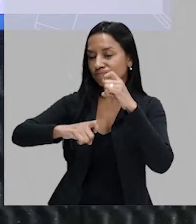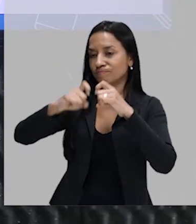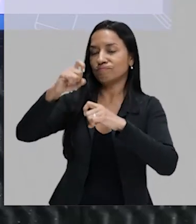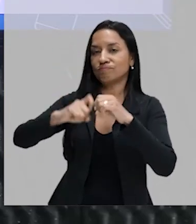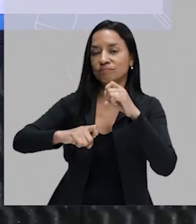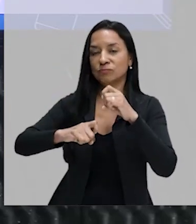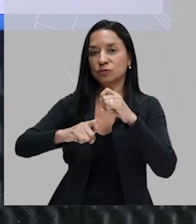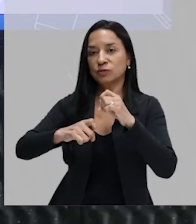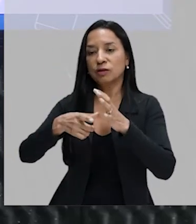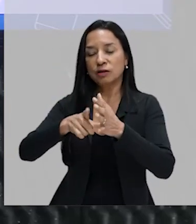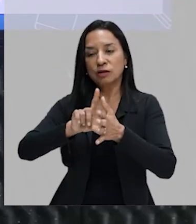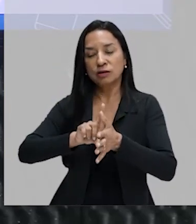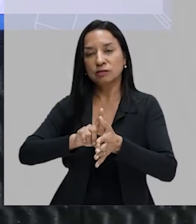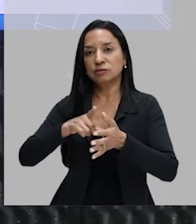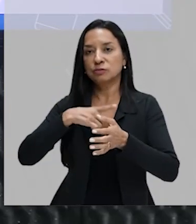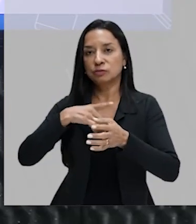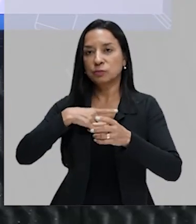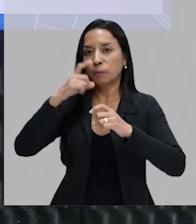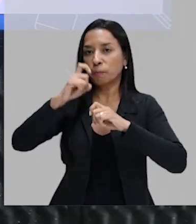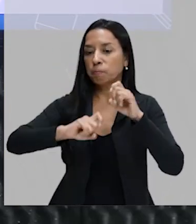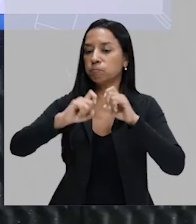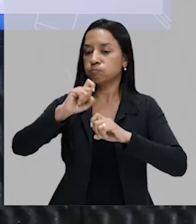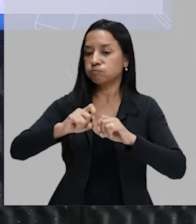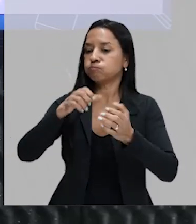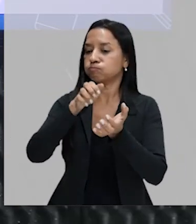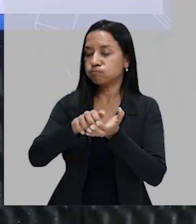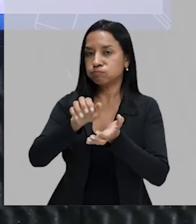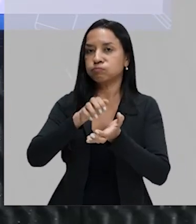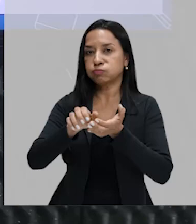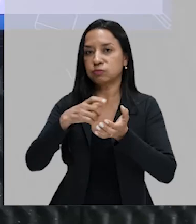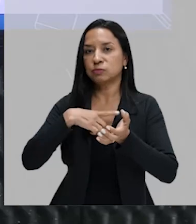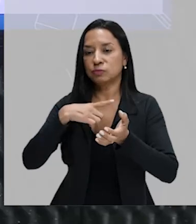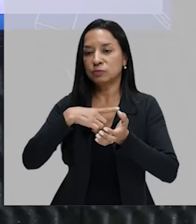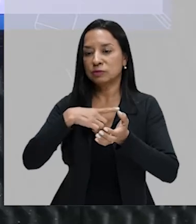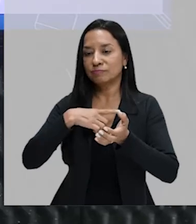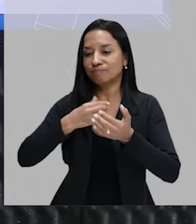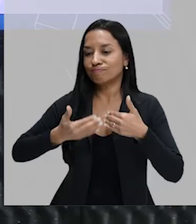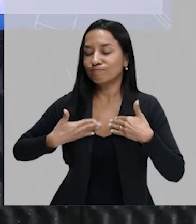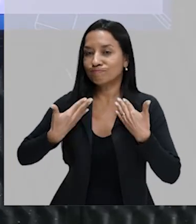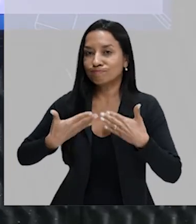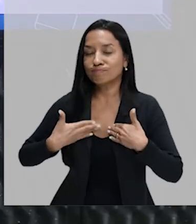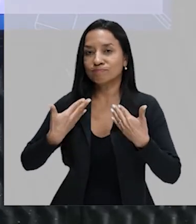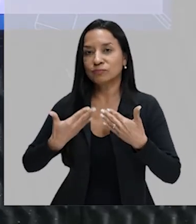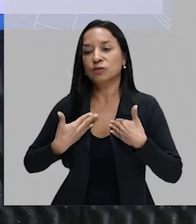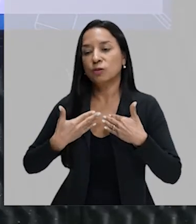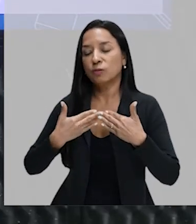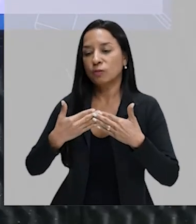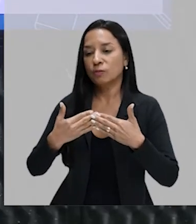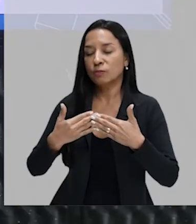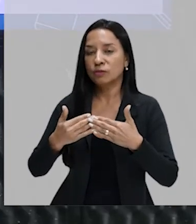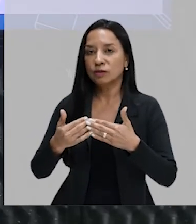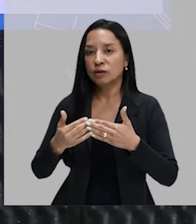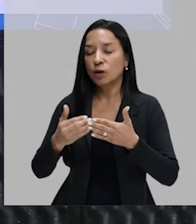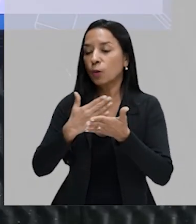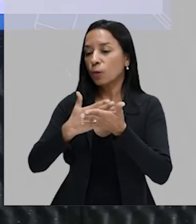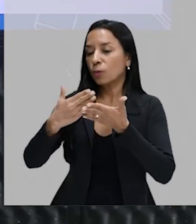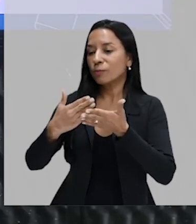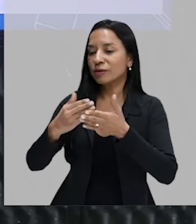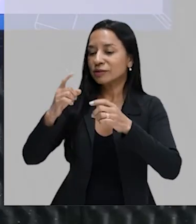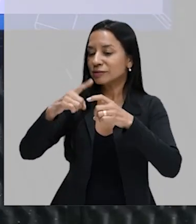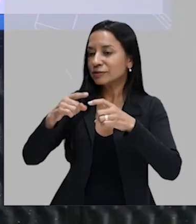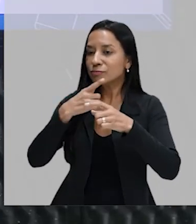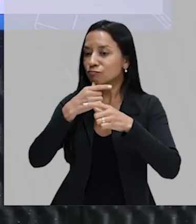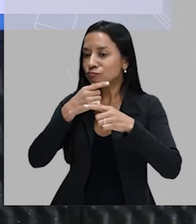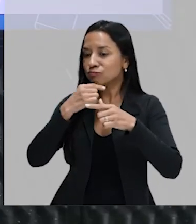antes dele ter a relação sexual, quando ele está no seu ato de excitação, ele começa a ter uma lubrificação